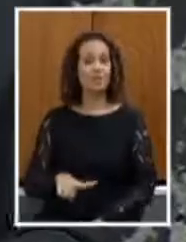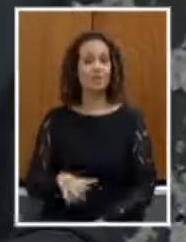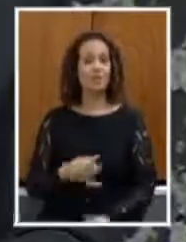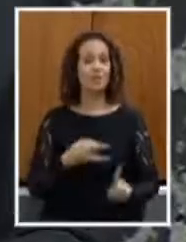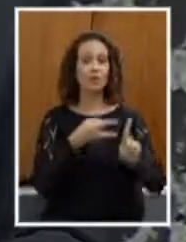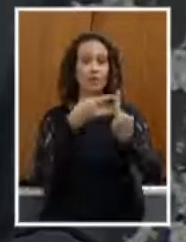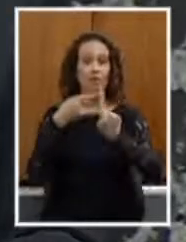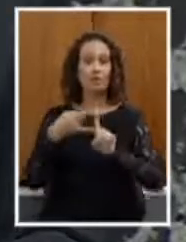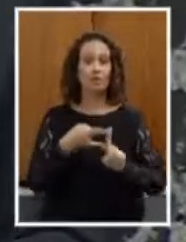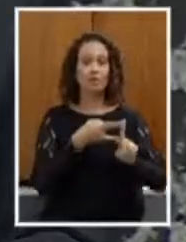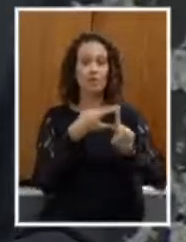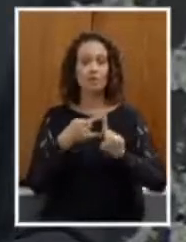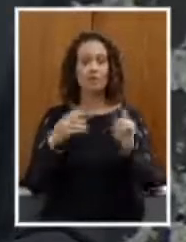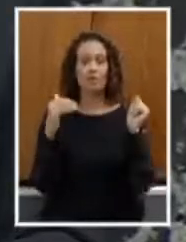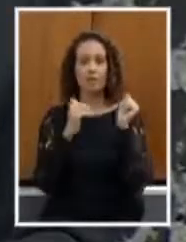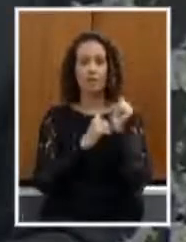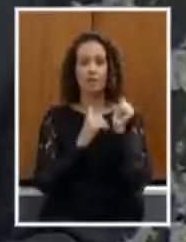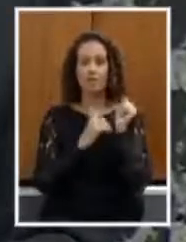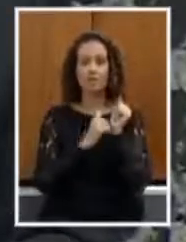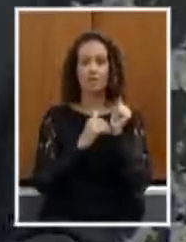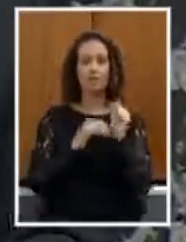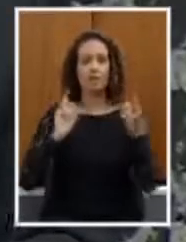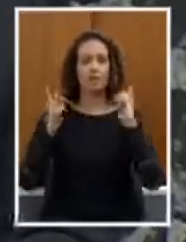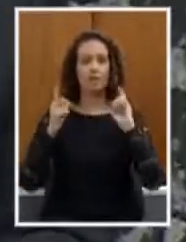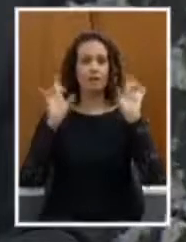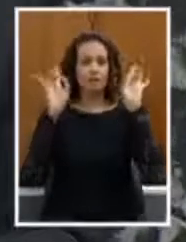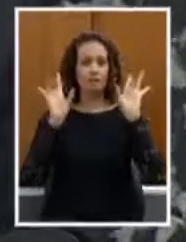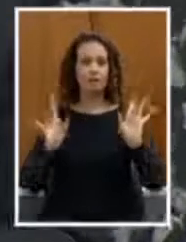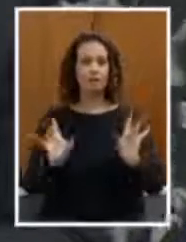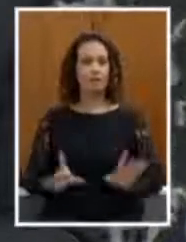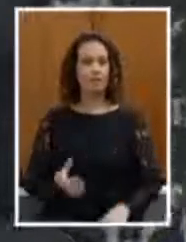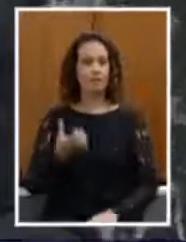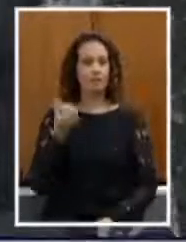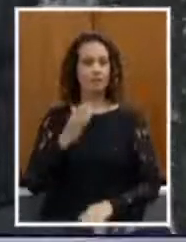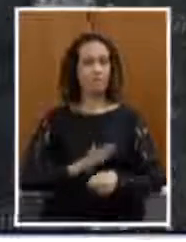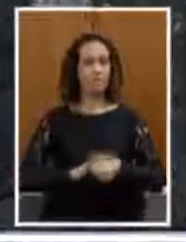ID e a senha da reunião extraordinária das 18 horas. Dentro de 5